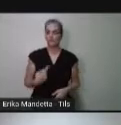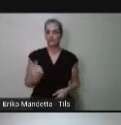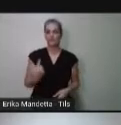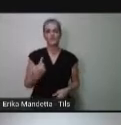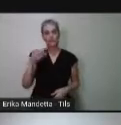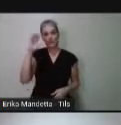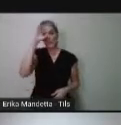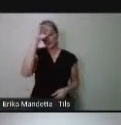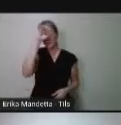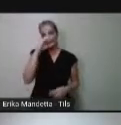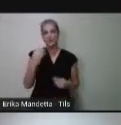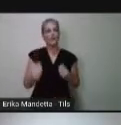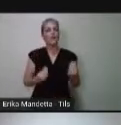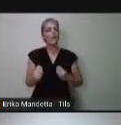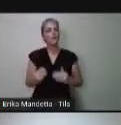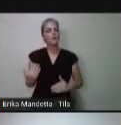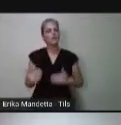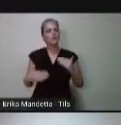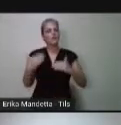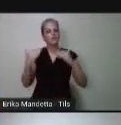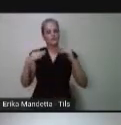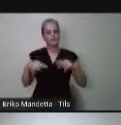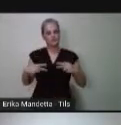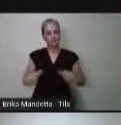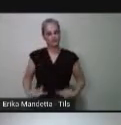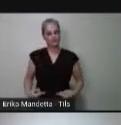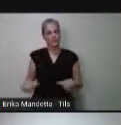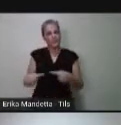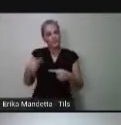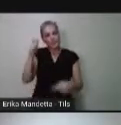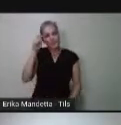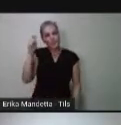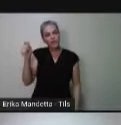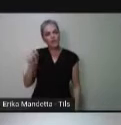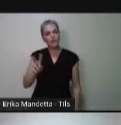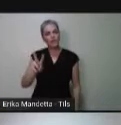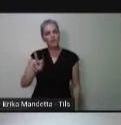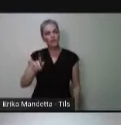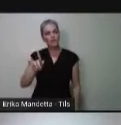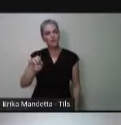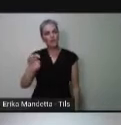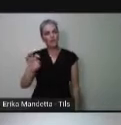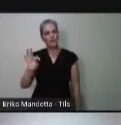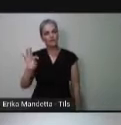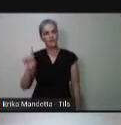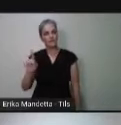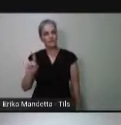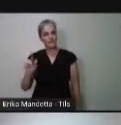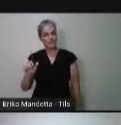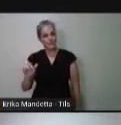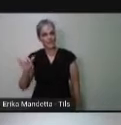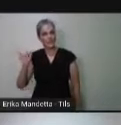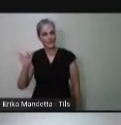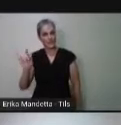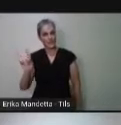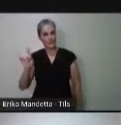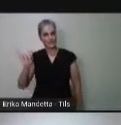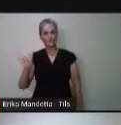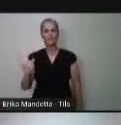humano, um pouquinho de Vygotsky, né? Para que a gente possa já entrar na terceira unidade, que é